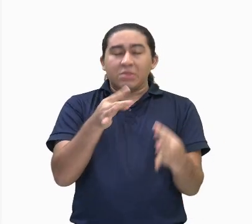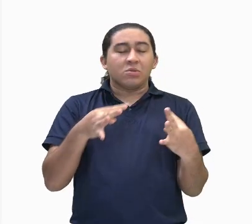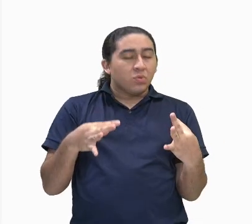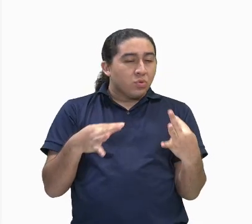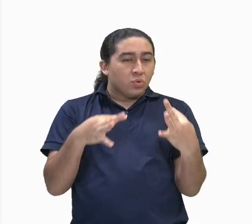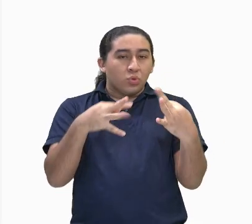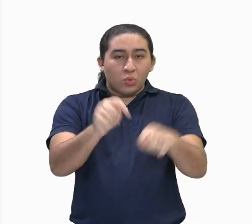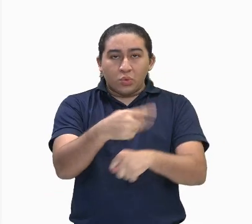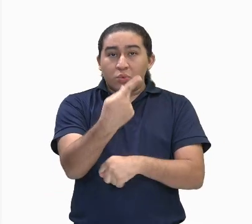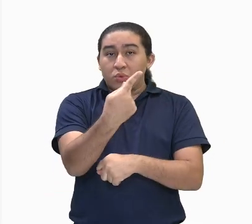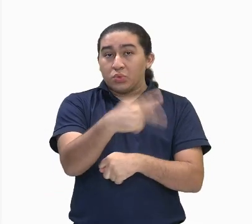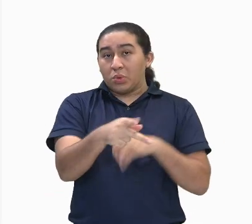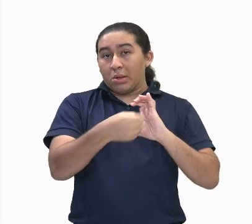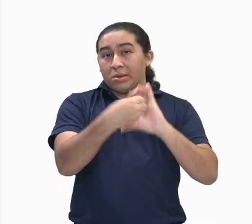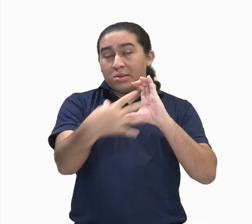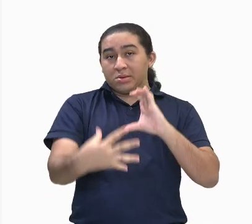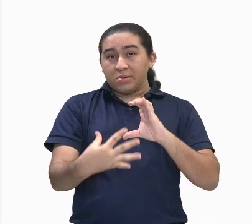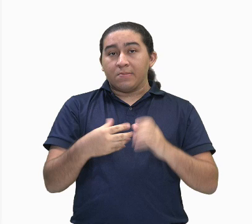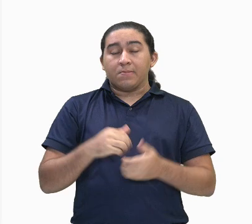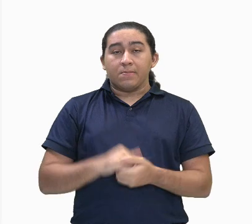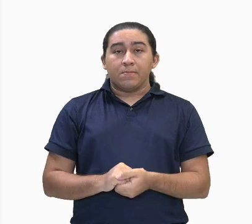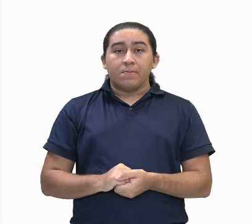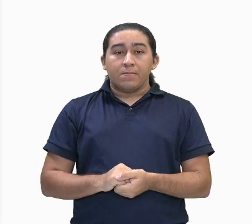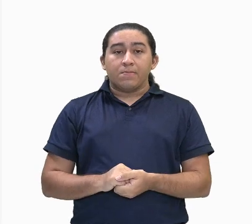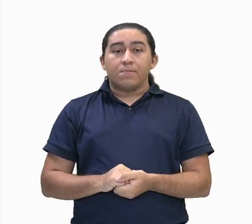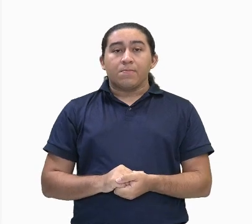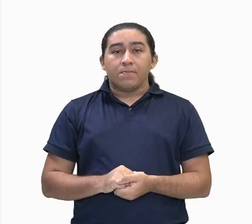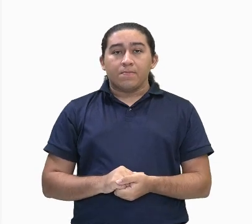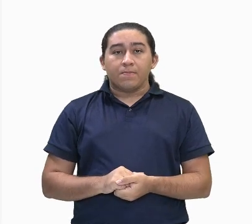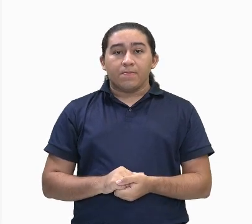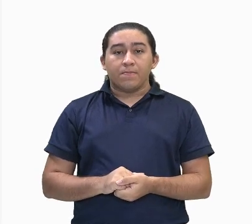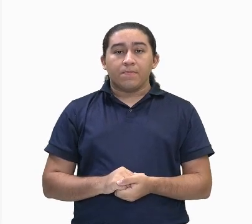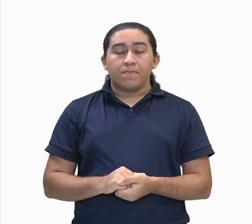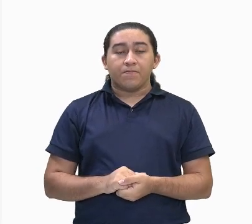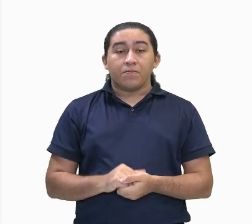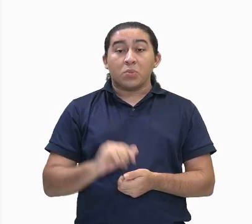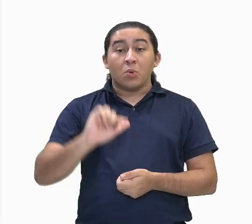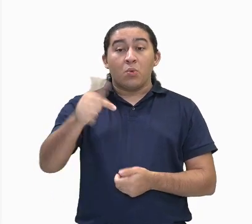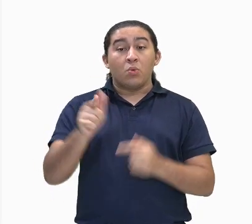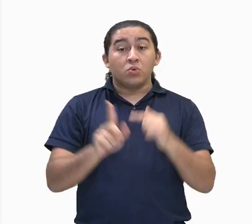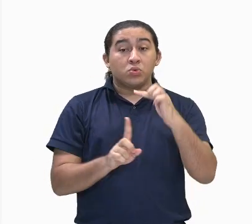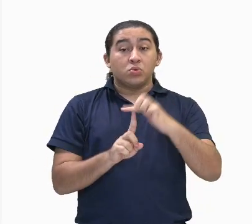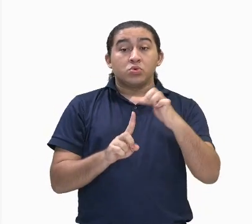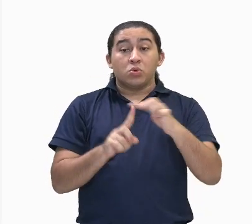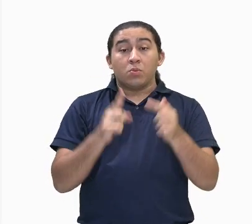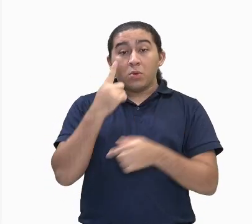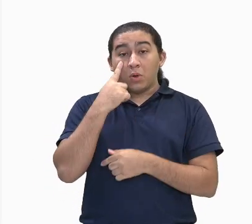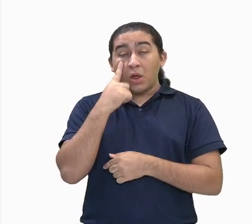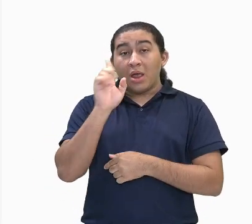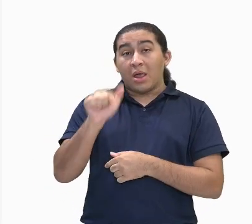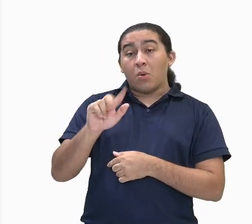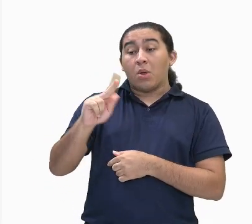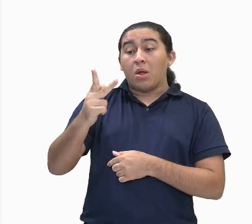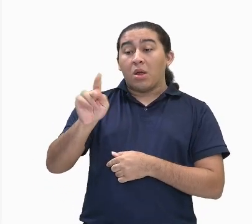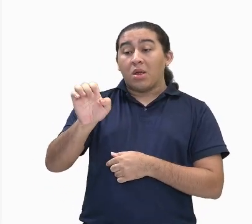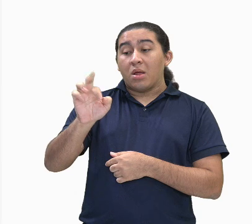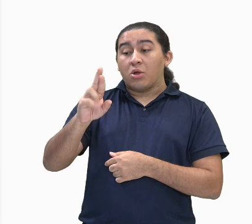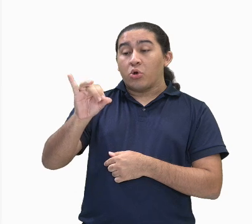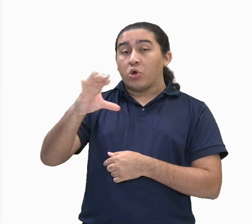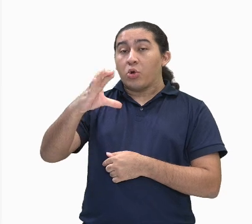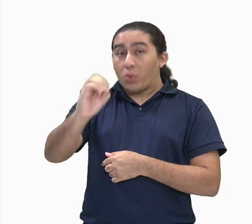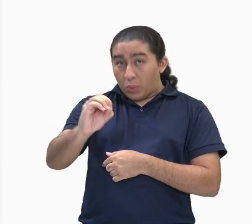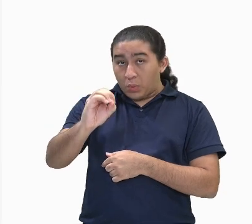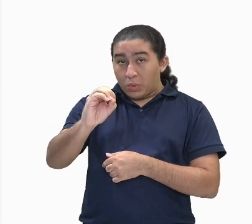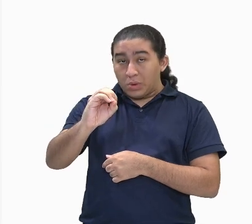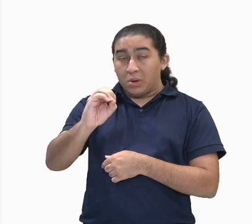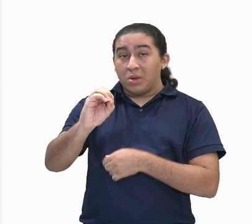social, científico, religioso. Outro tipo de mitos são os mitos heróicos.